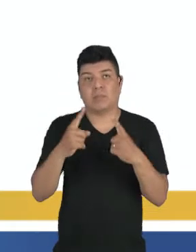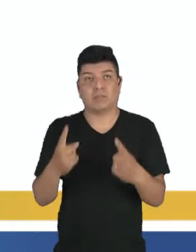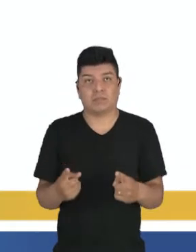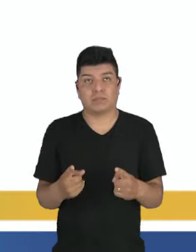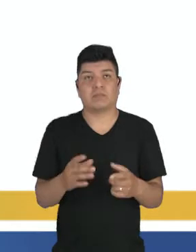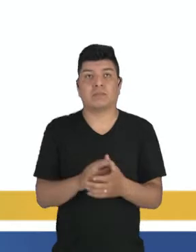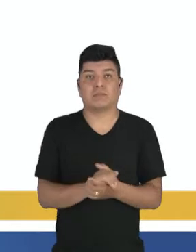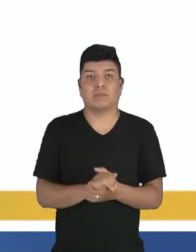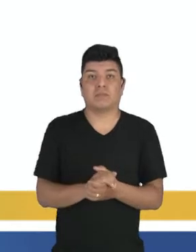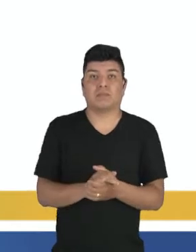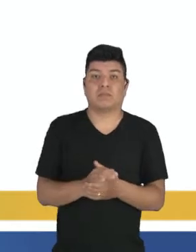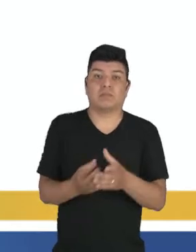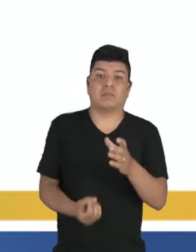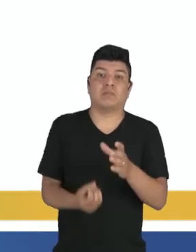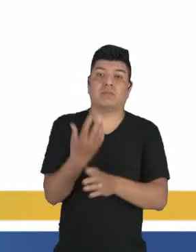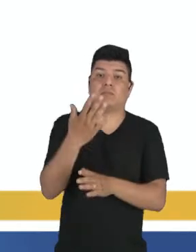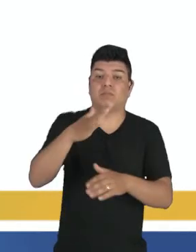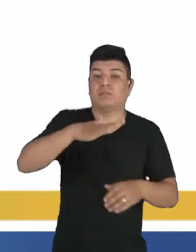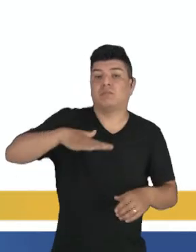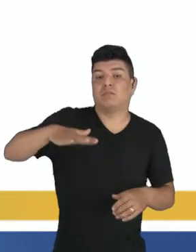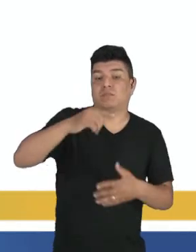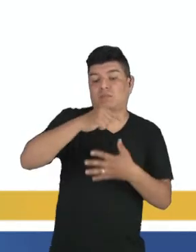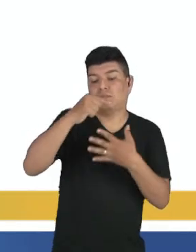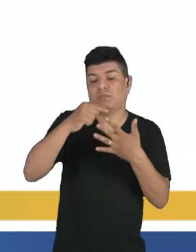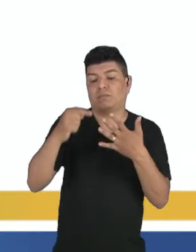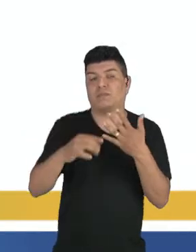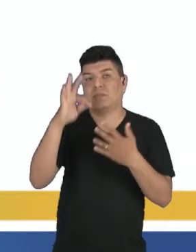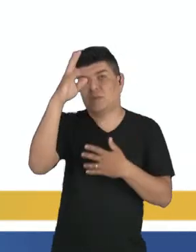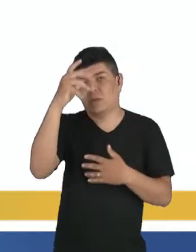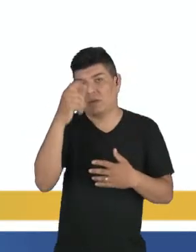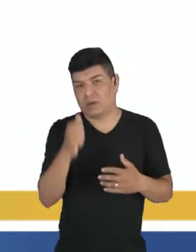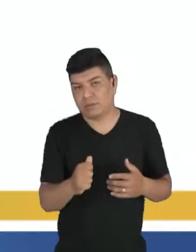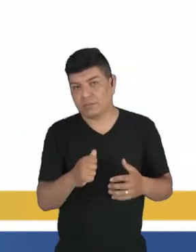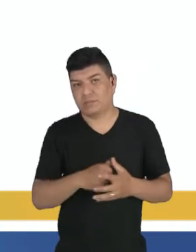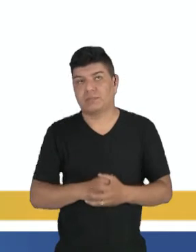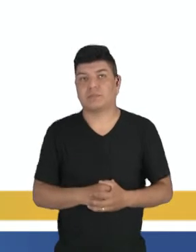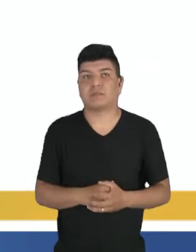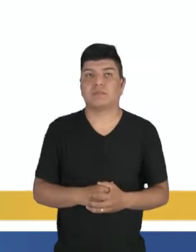né, de surgimento com base de elementos religiosos africanos.